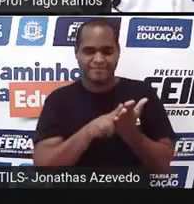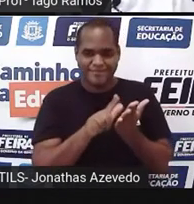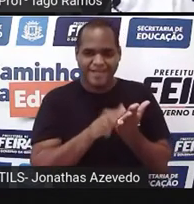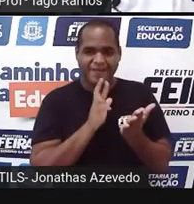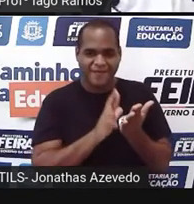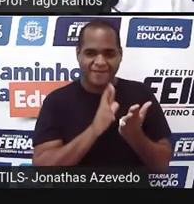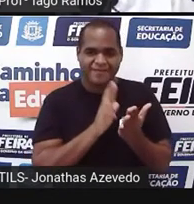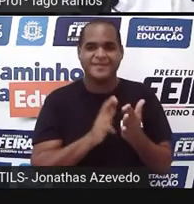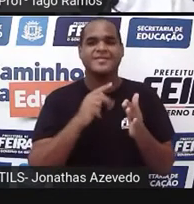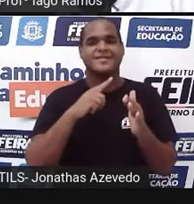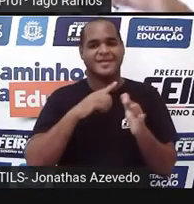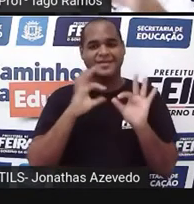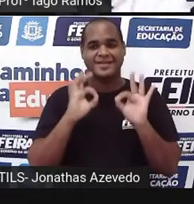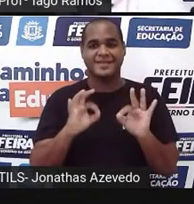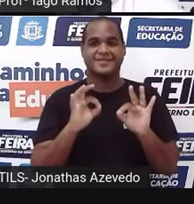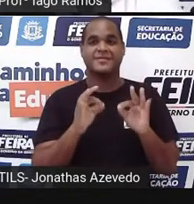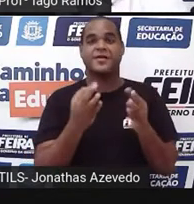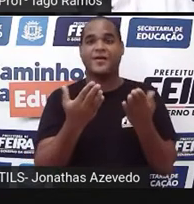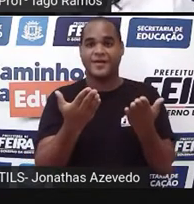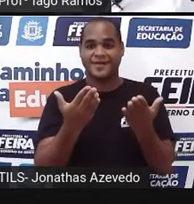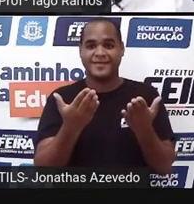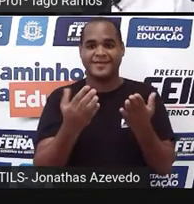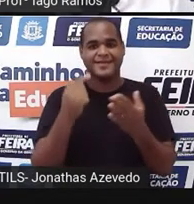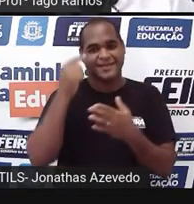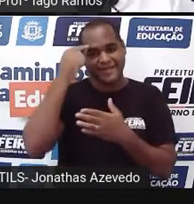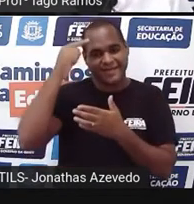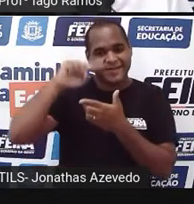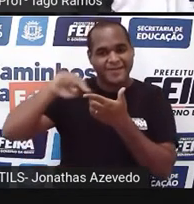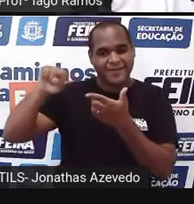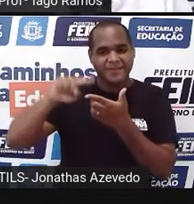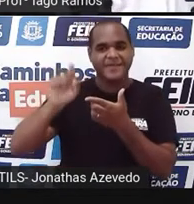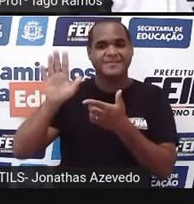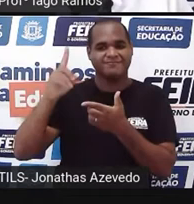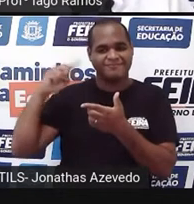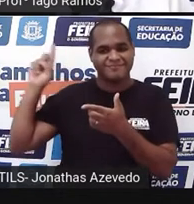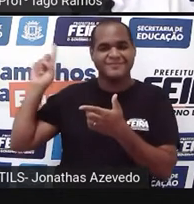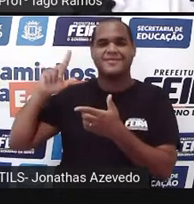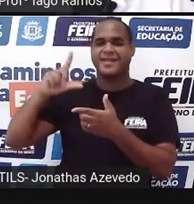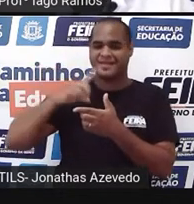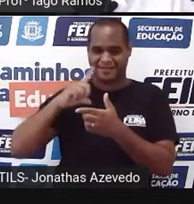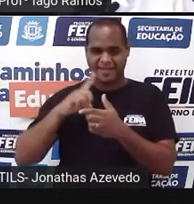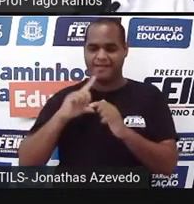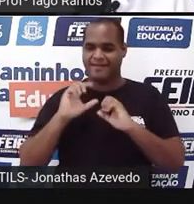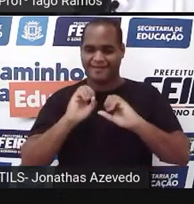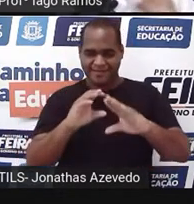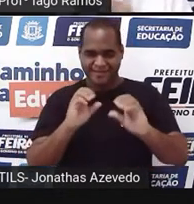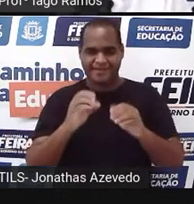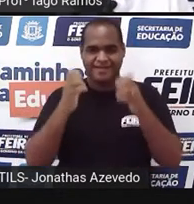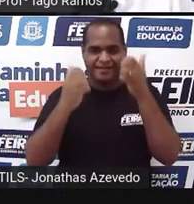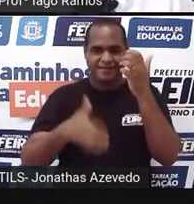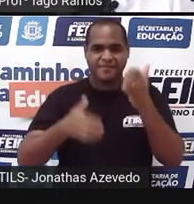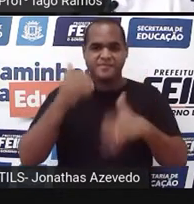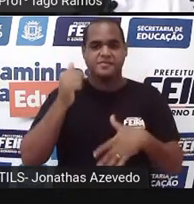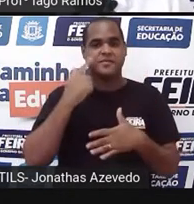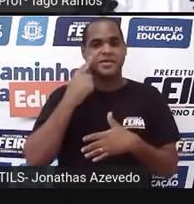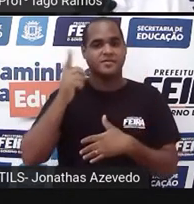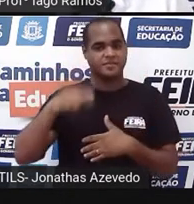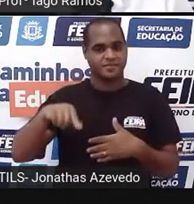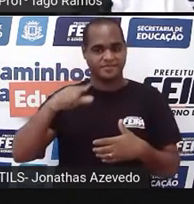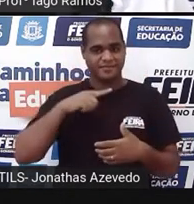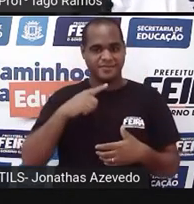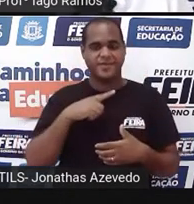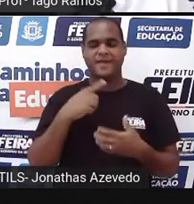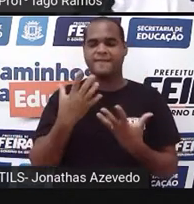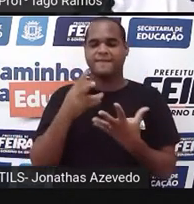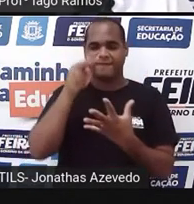fazendo anotações certo esse foi o problema que a gente já viu por aqui uma de nossas aulas Tá eu vou reler ele aqui